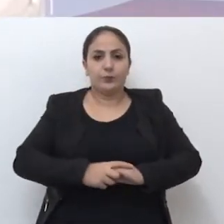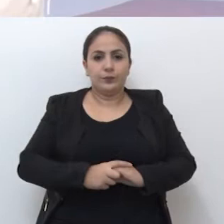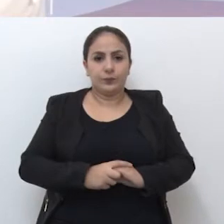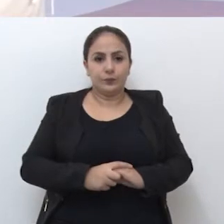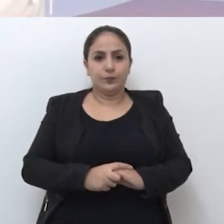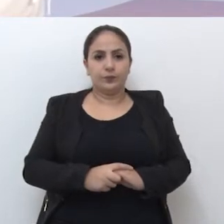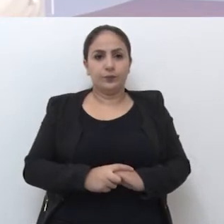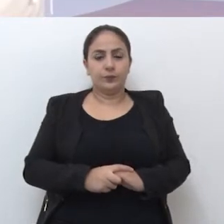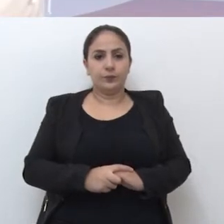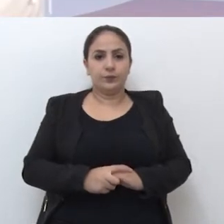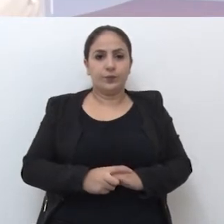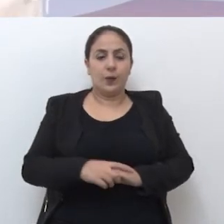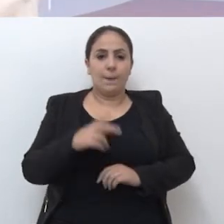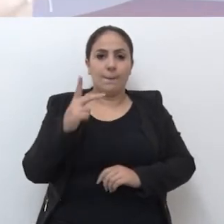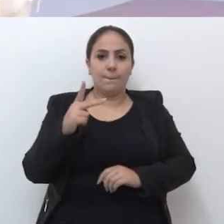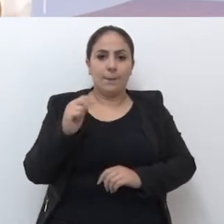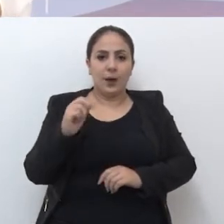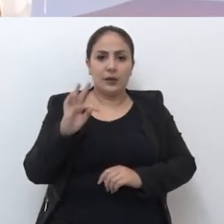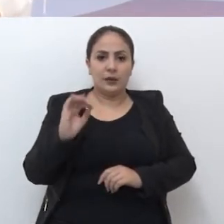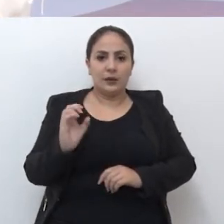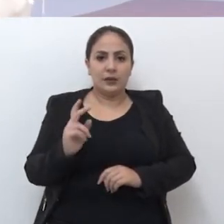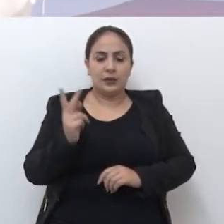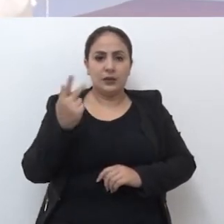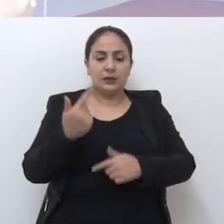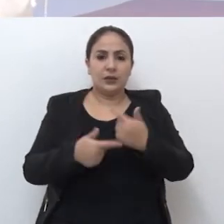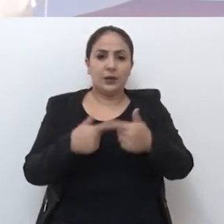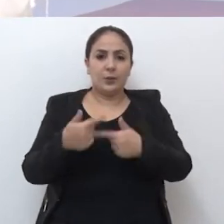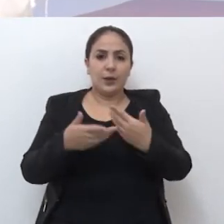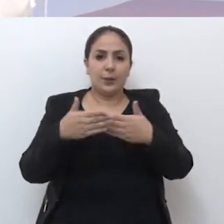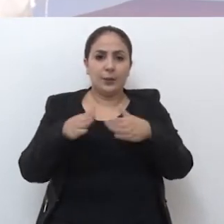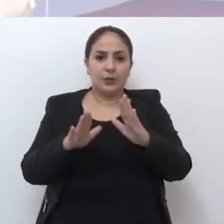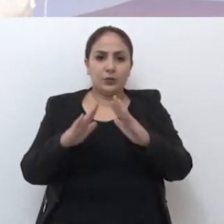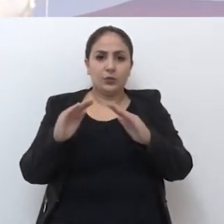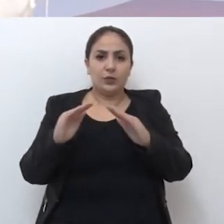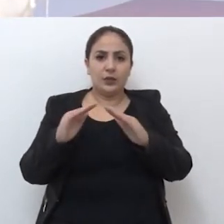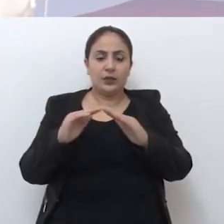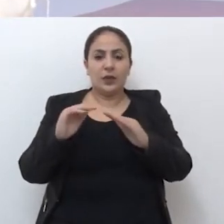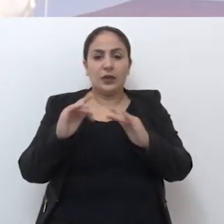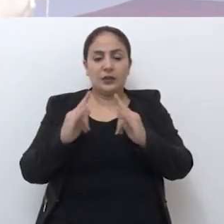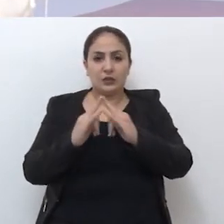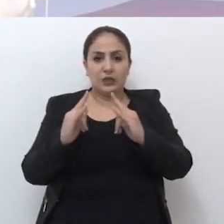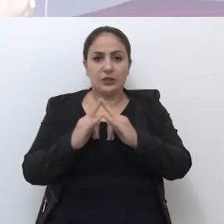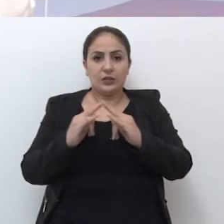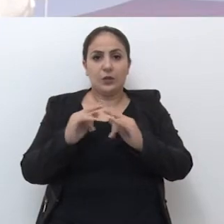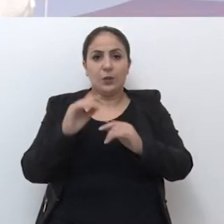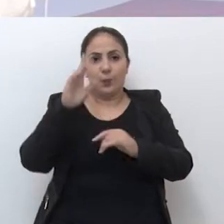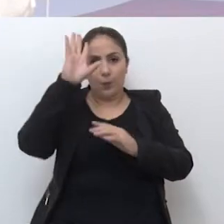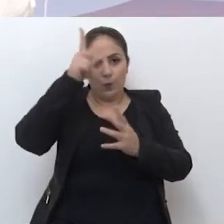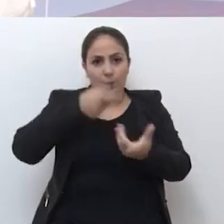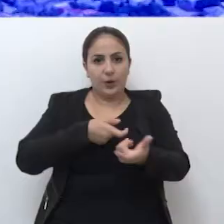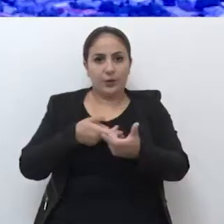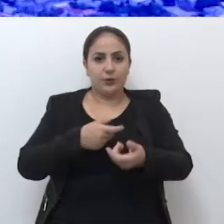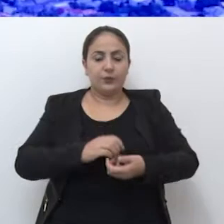ver. Patrick Cavalcante trabalha pela reabertura da unidade dos bombeiros no bairro Petrópolis.